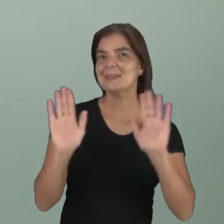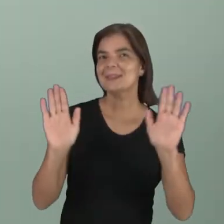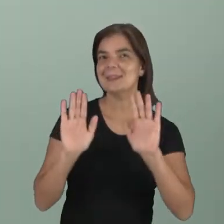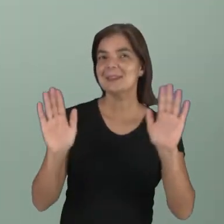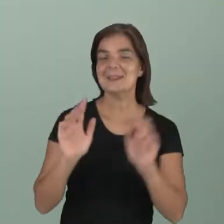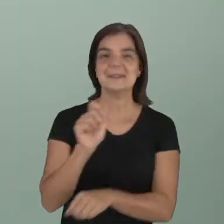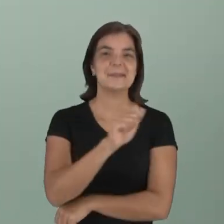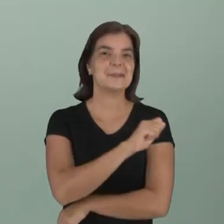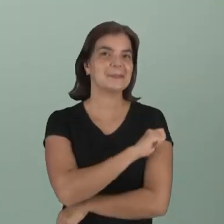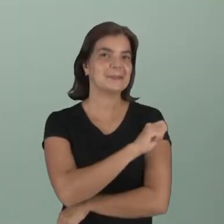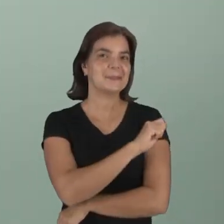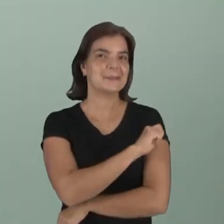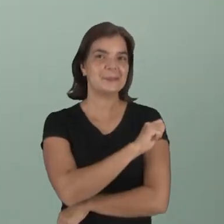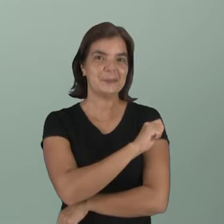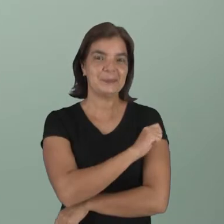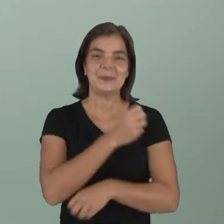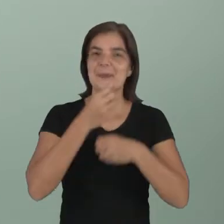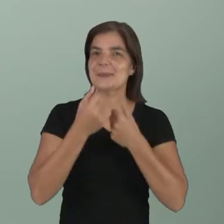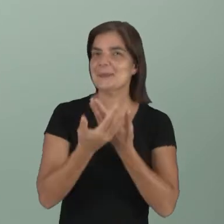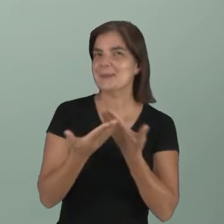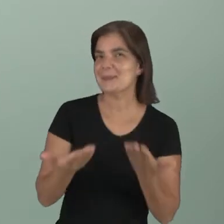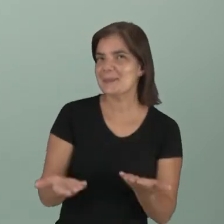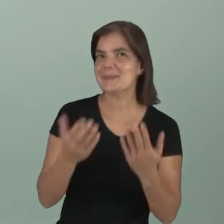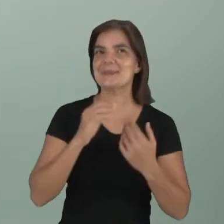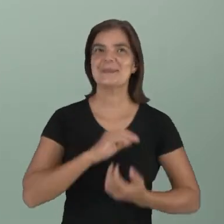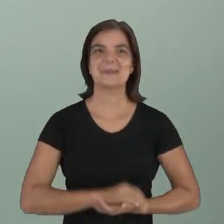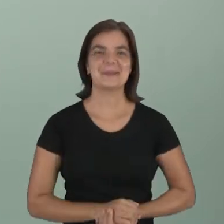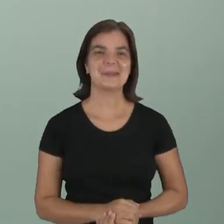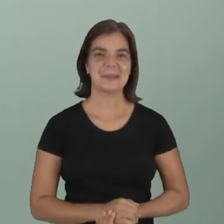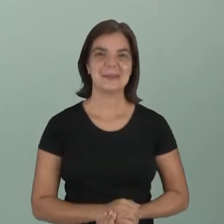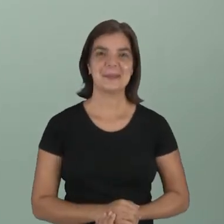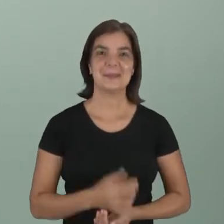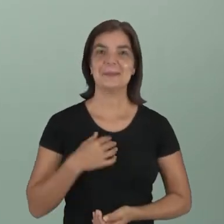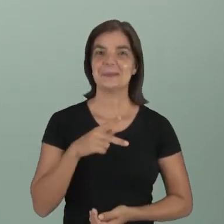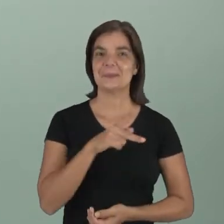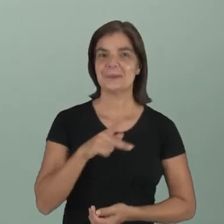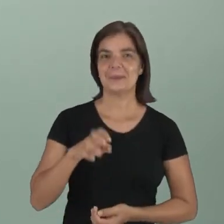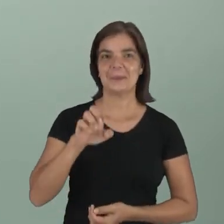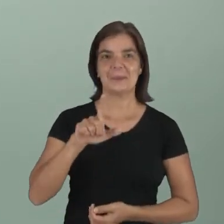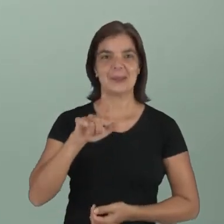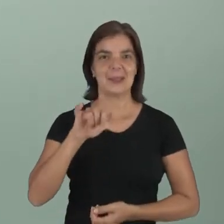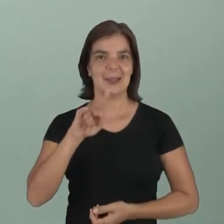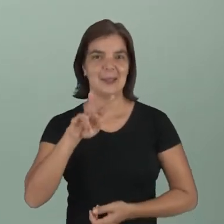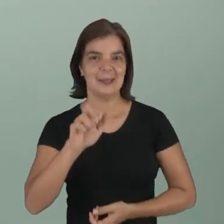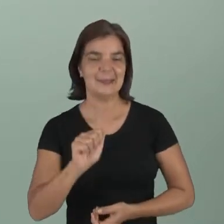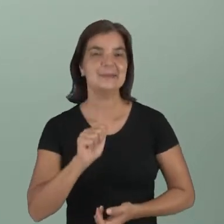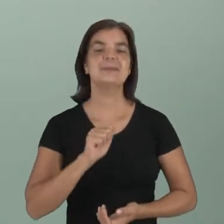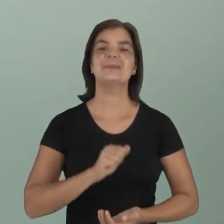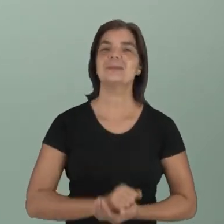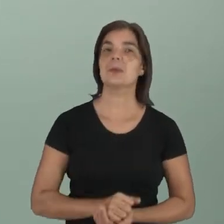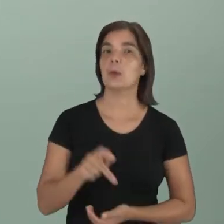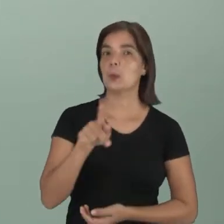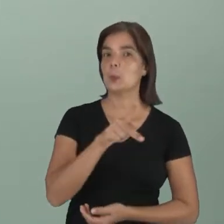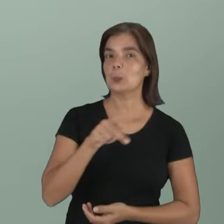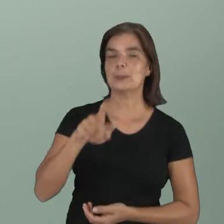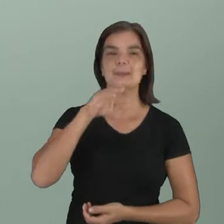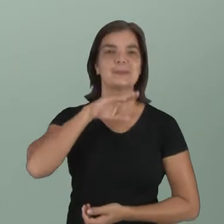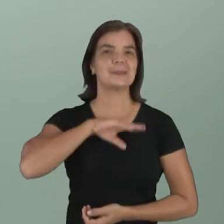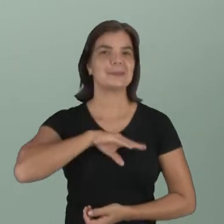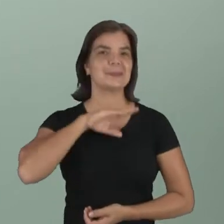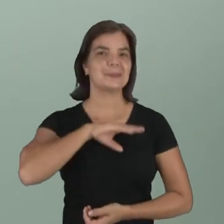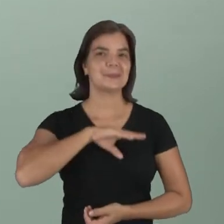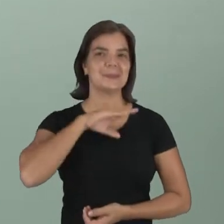Olá, queridos alunos, tudo bem com vocês? Eu sou a professora Elívia Soares, professora de